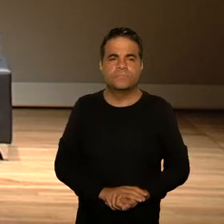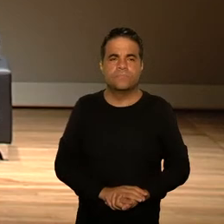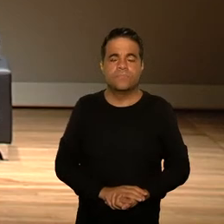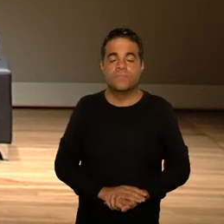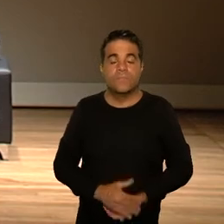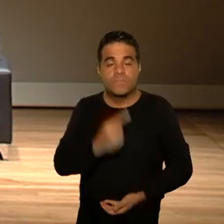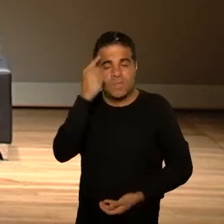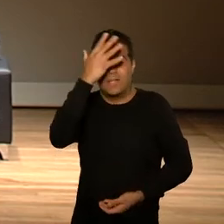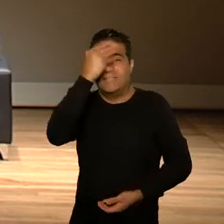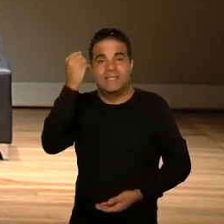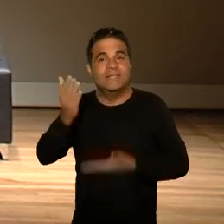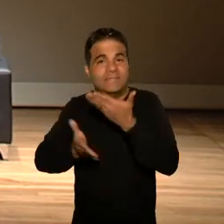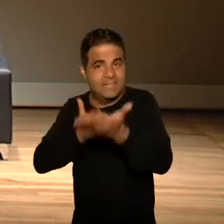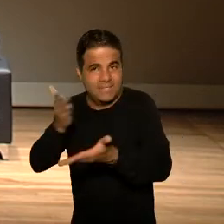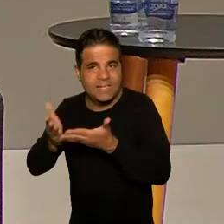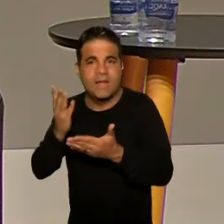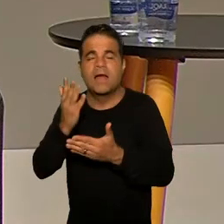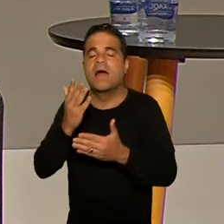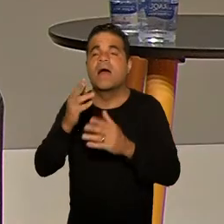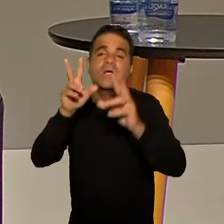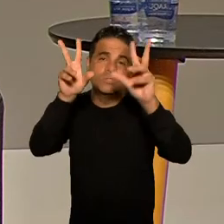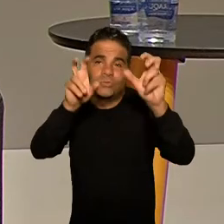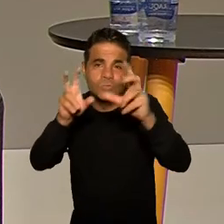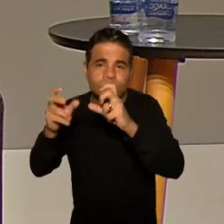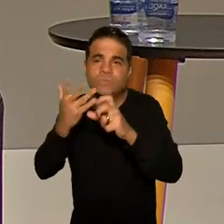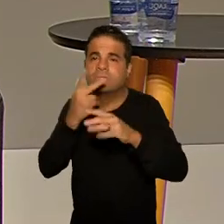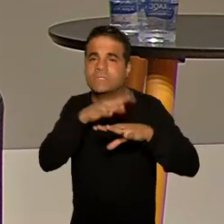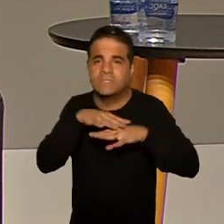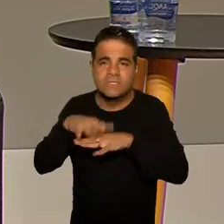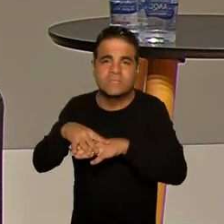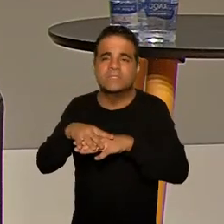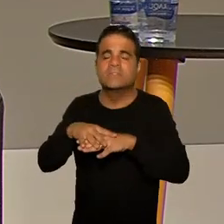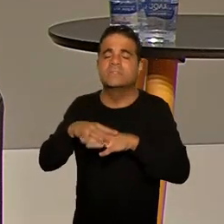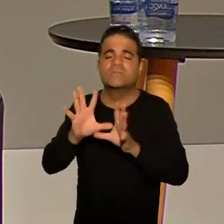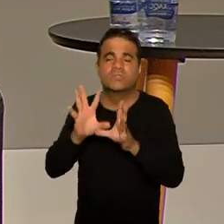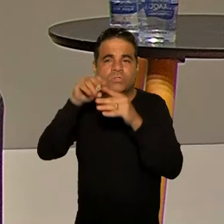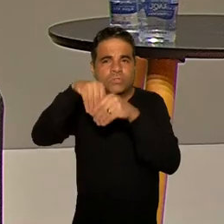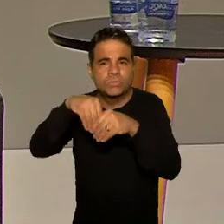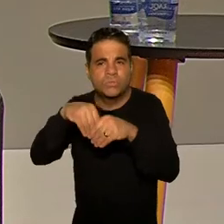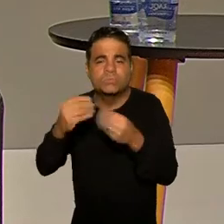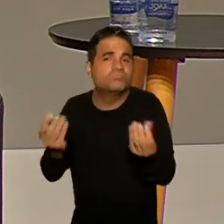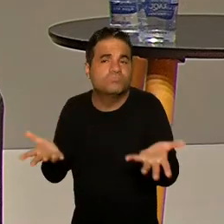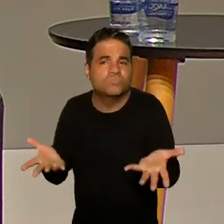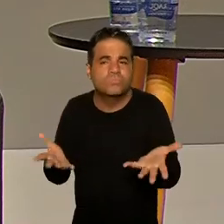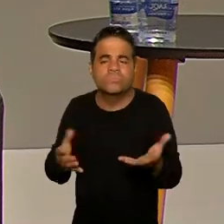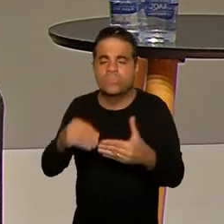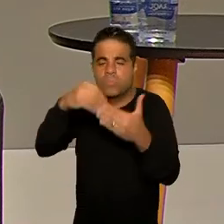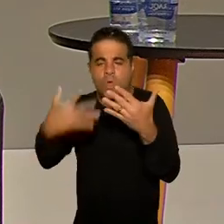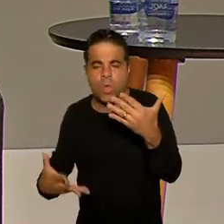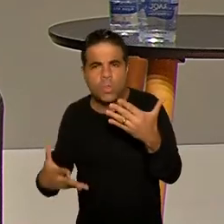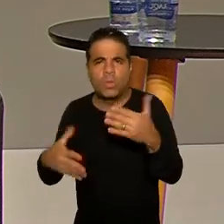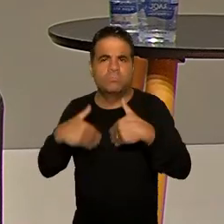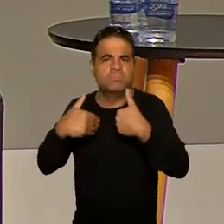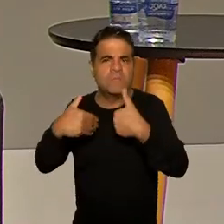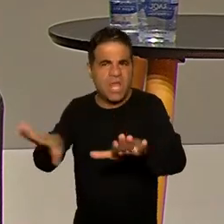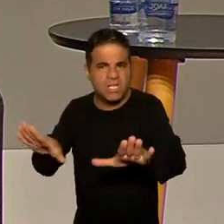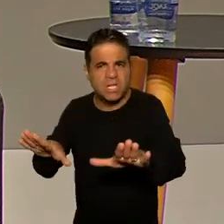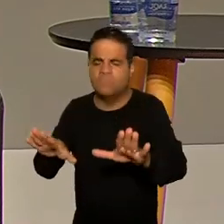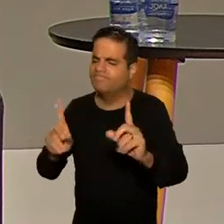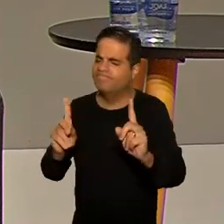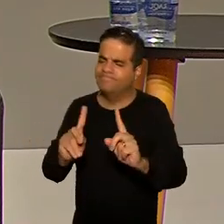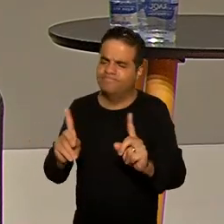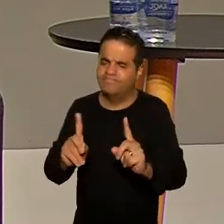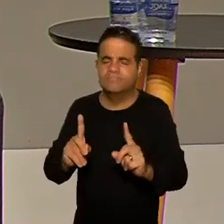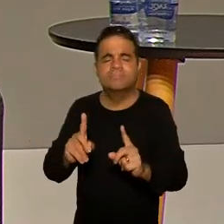tratar a matéria artística ou a materialidade artística como um conteúdo né